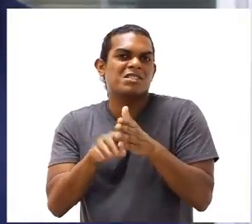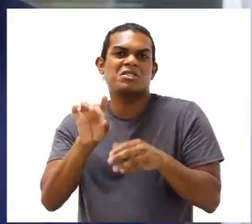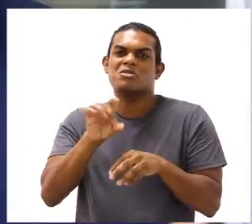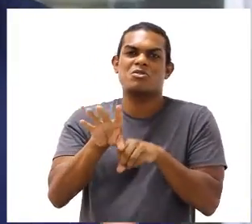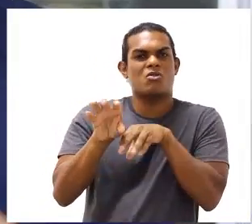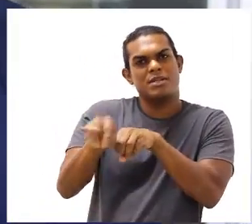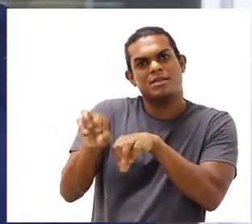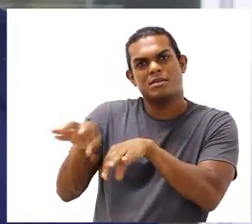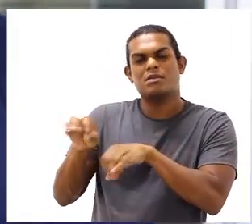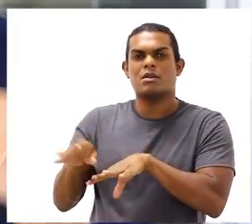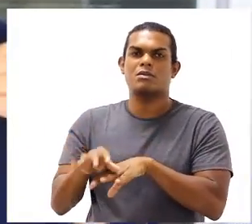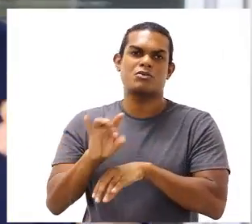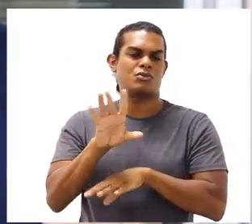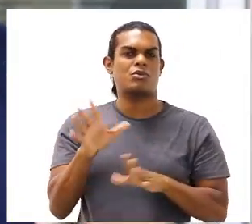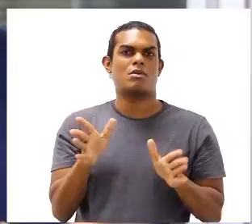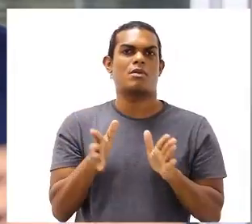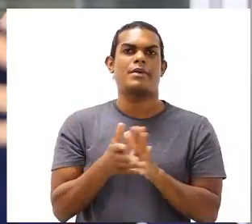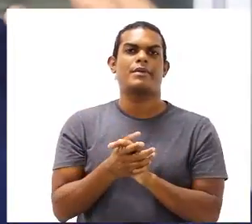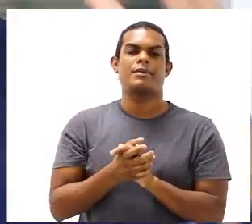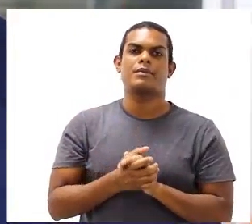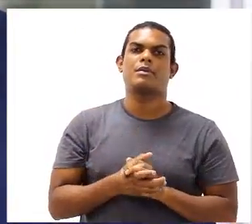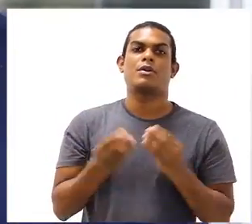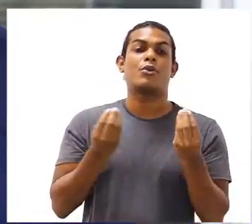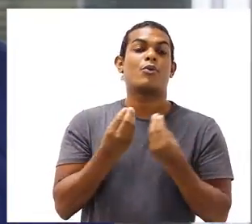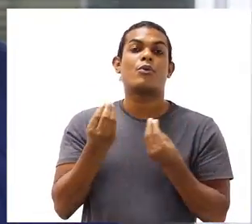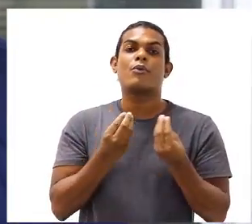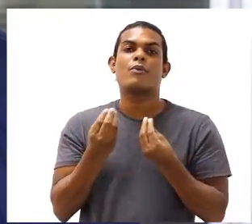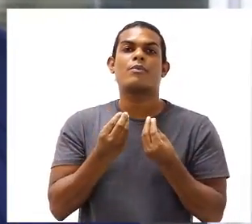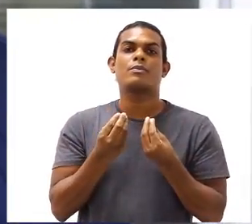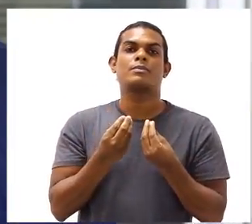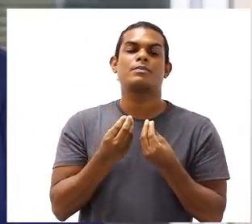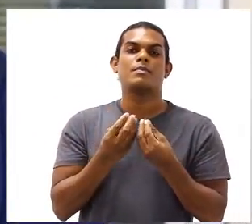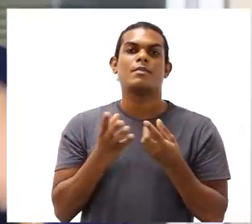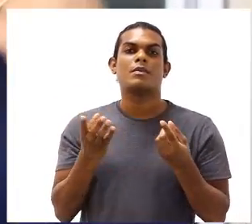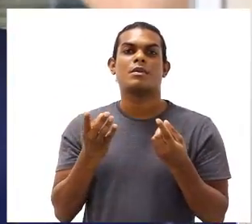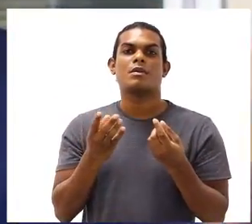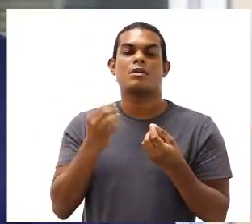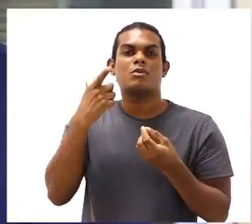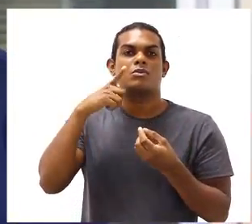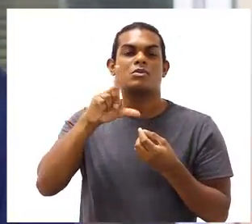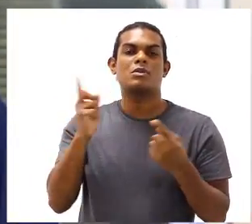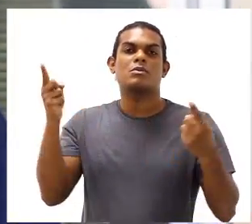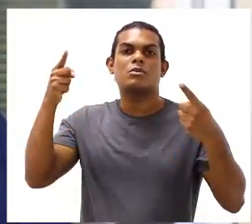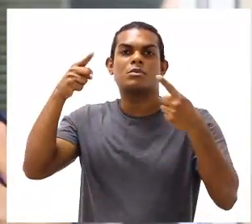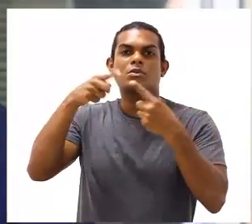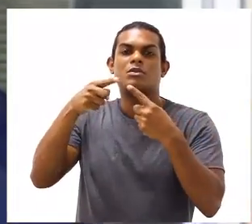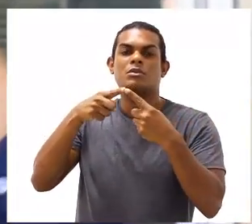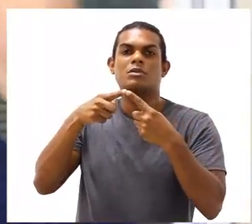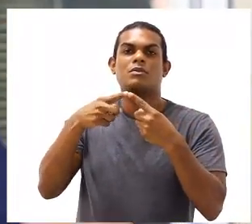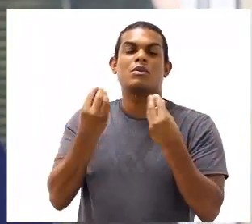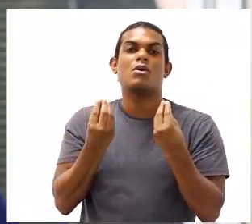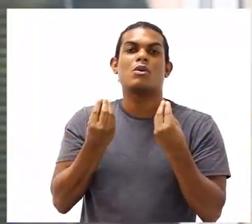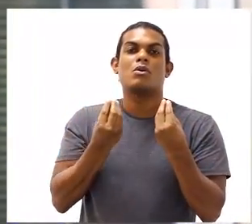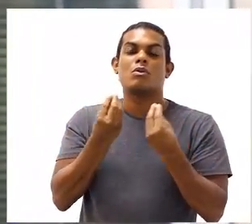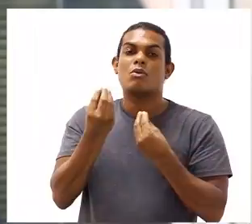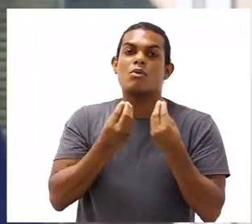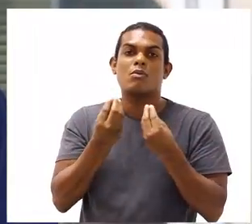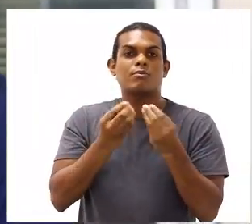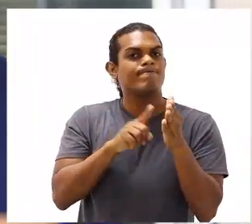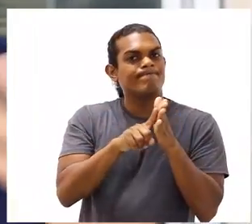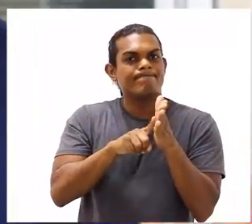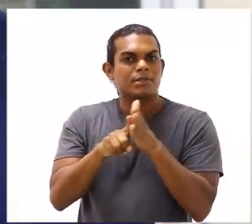dar tudo pronto, né? Como é que eu faço para poder chegar a referências interessantes, estimular